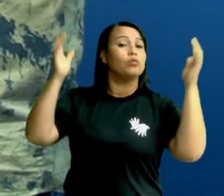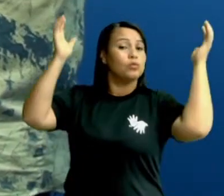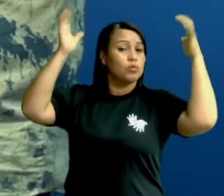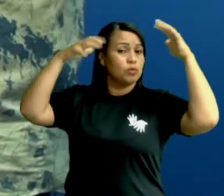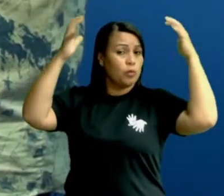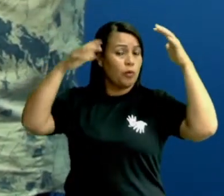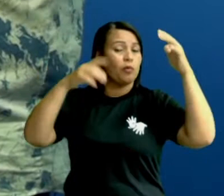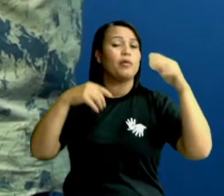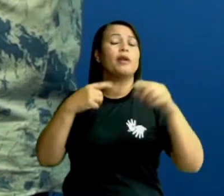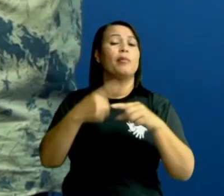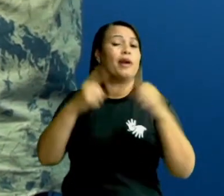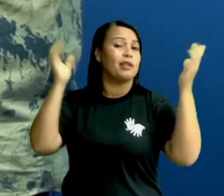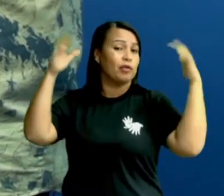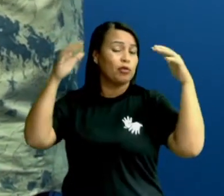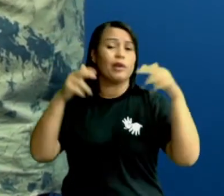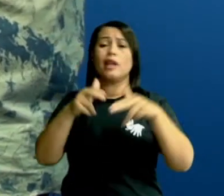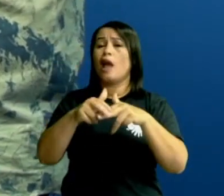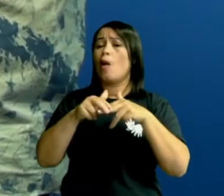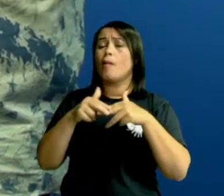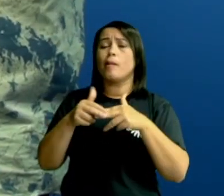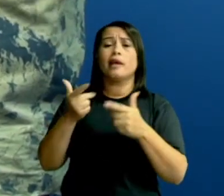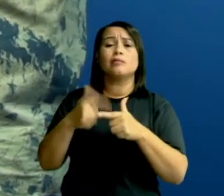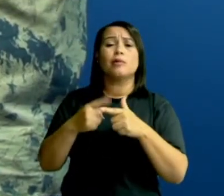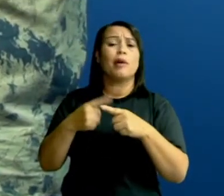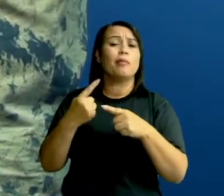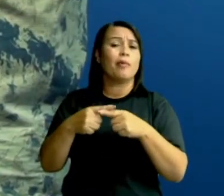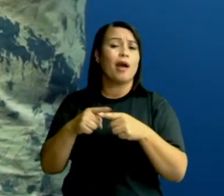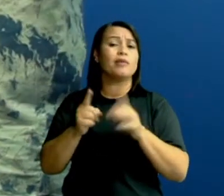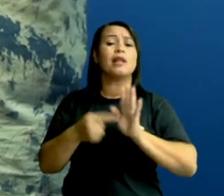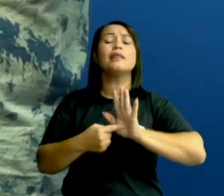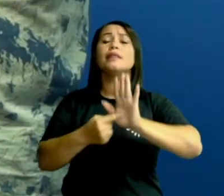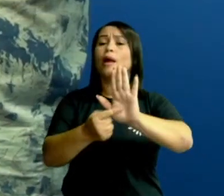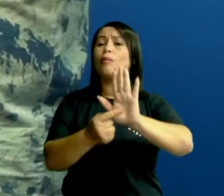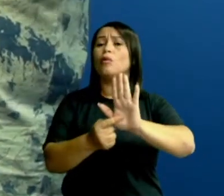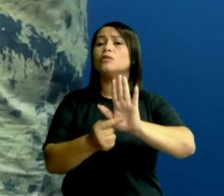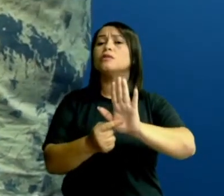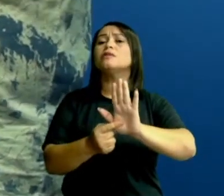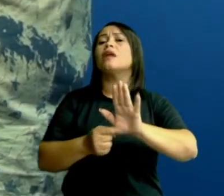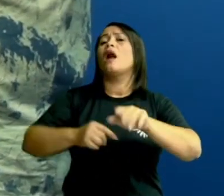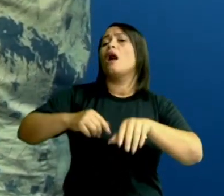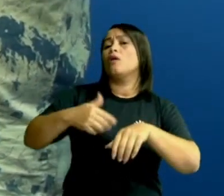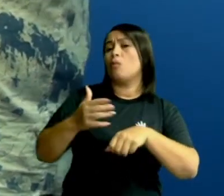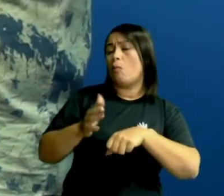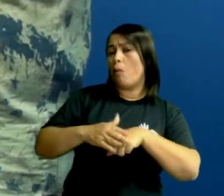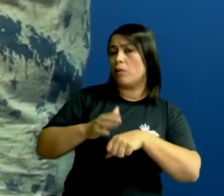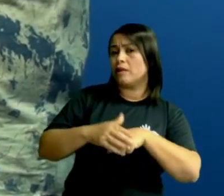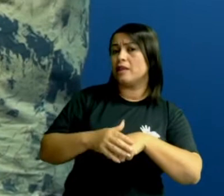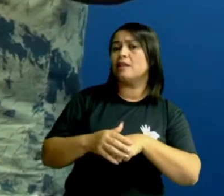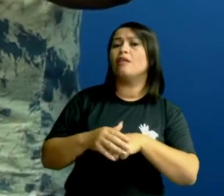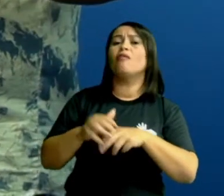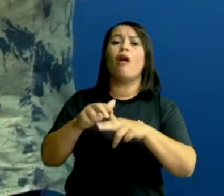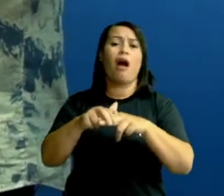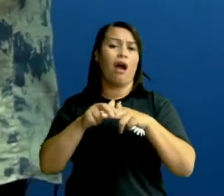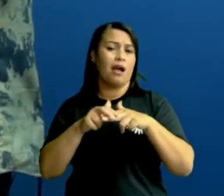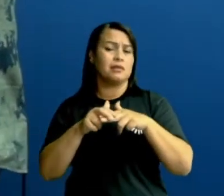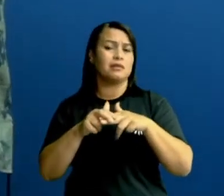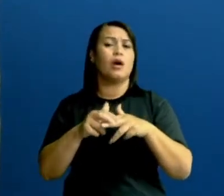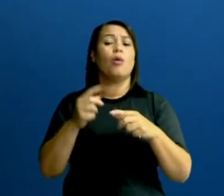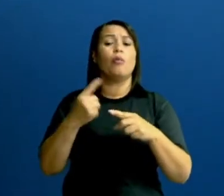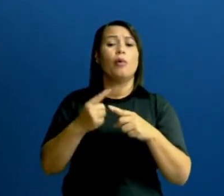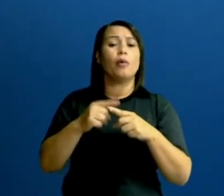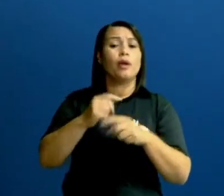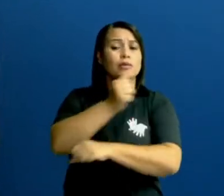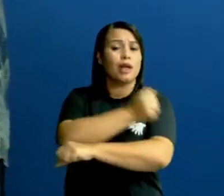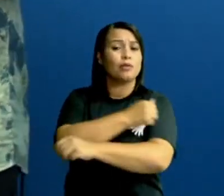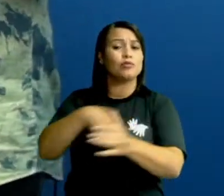um adjunto adverbial de causa. Por quê? Ele está mostrando o motivo, a razão, a causa pela qual os